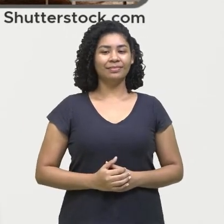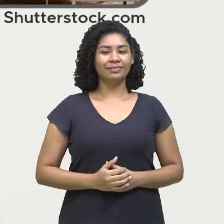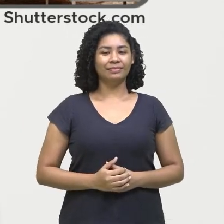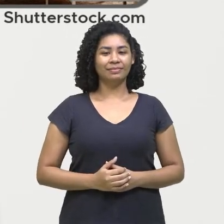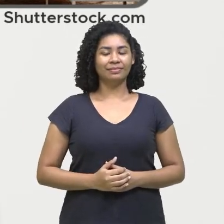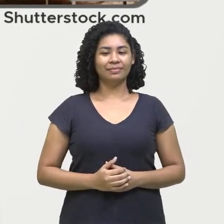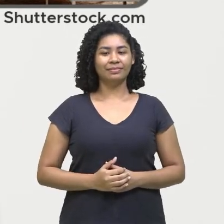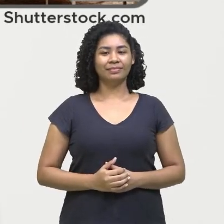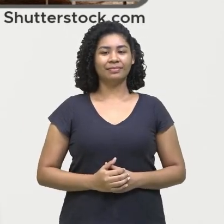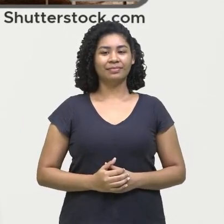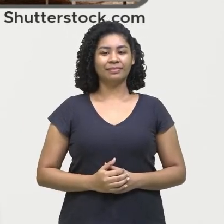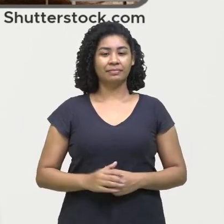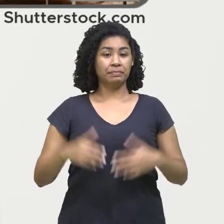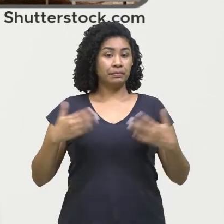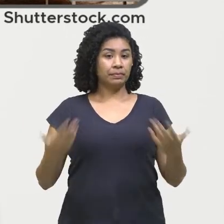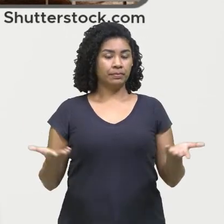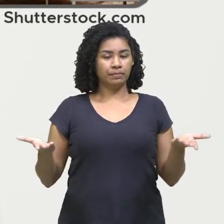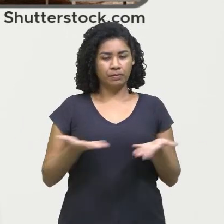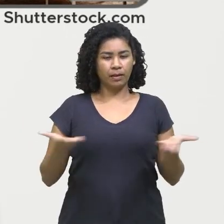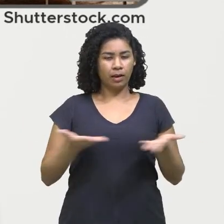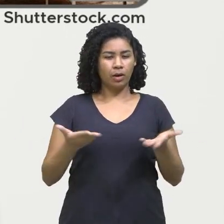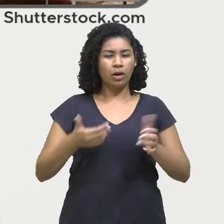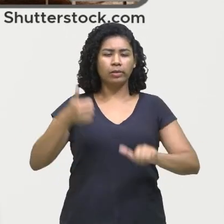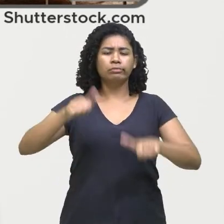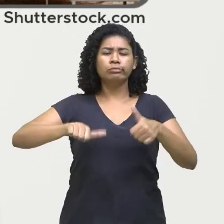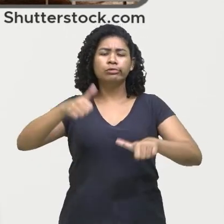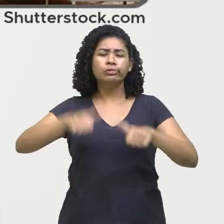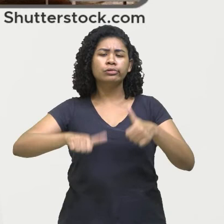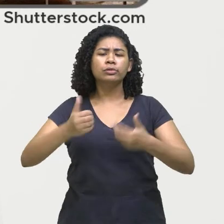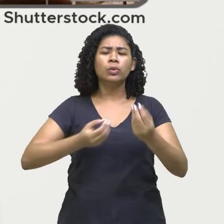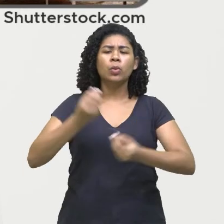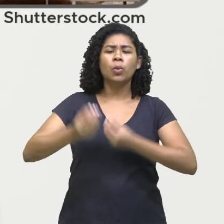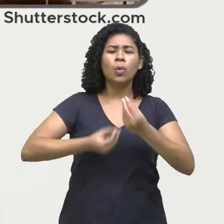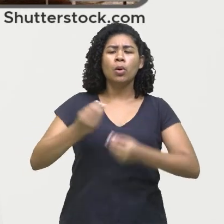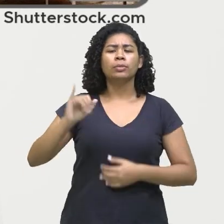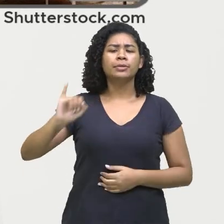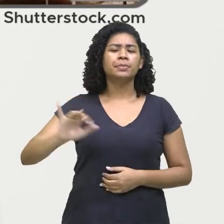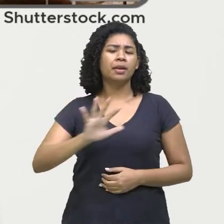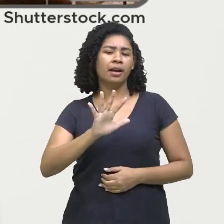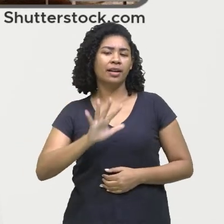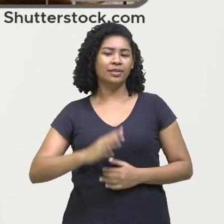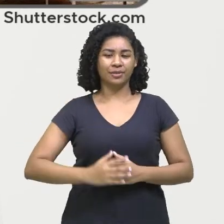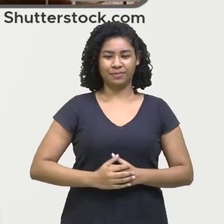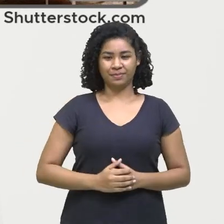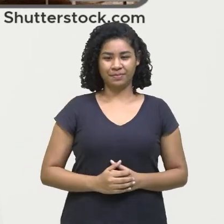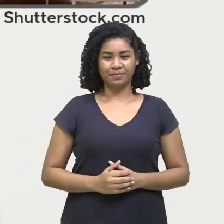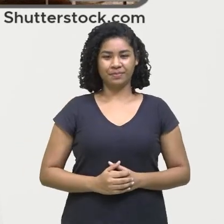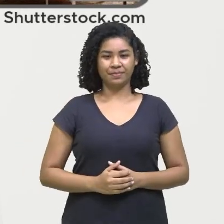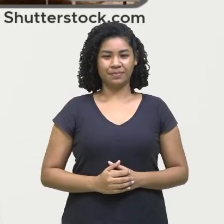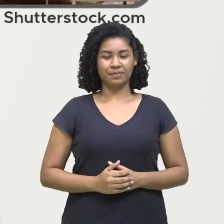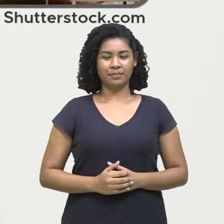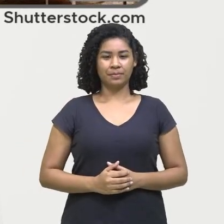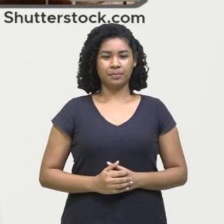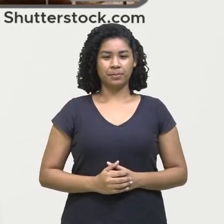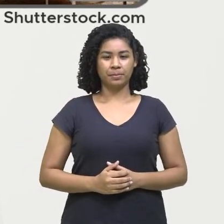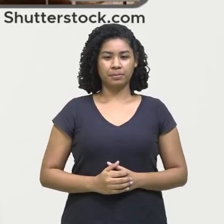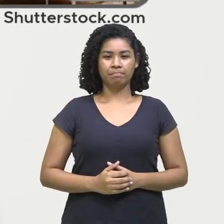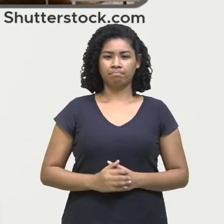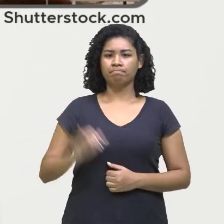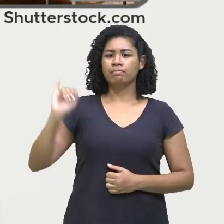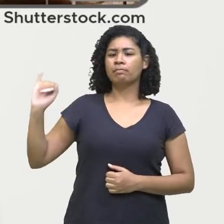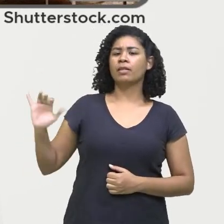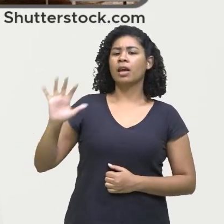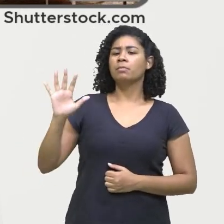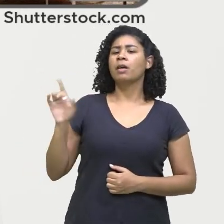Bem, vamos aqui analisar essa imagem, não é? Aqui, olha só, acredito que tem uma